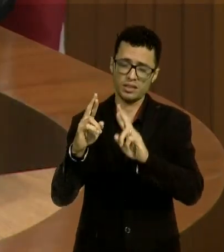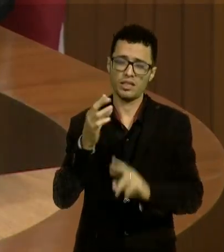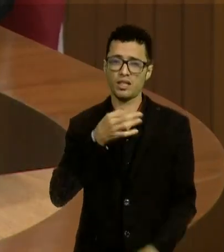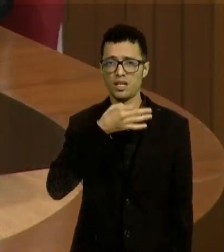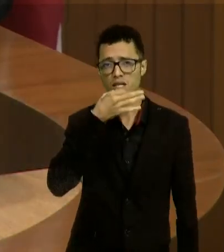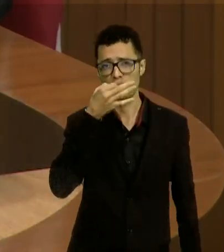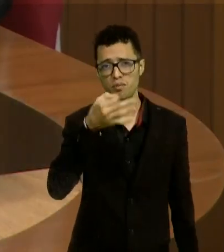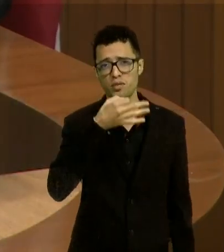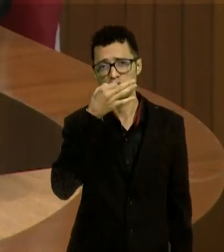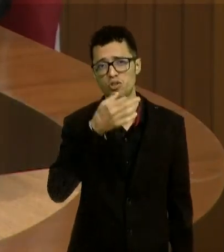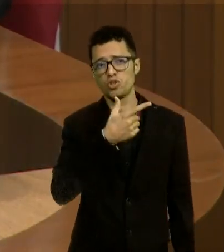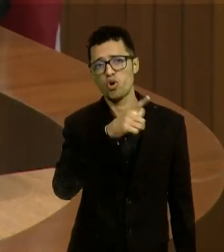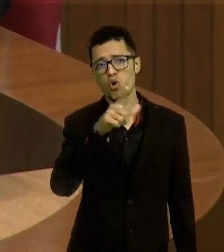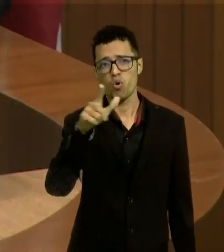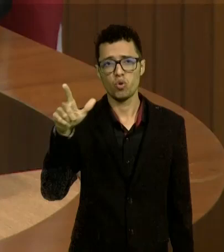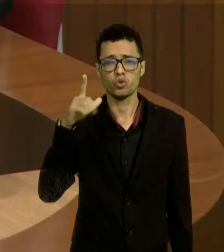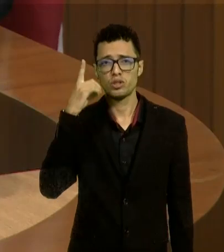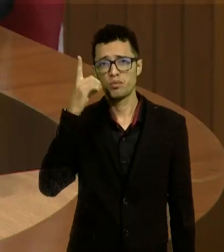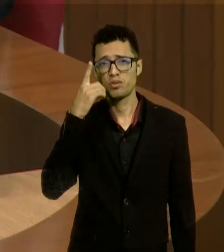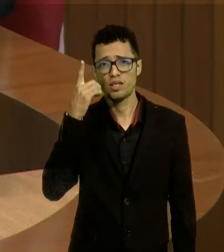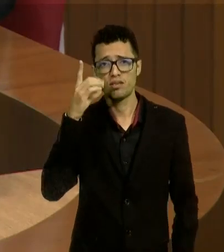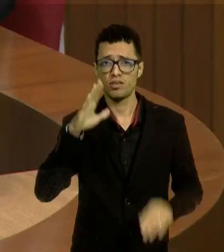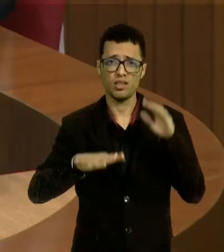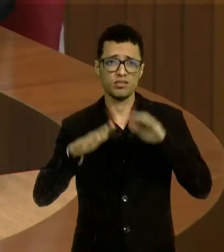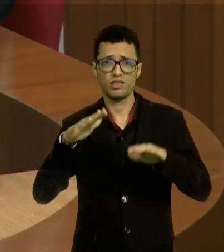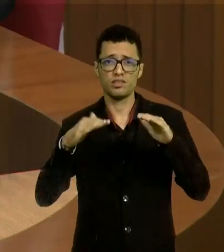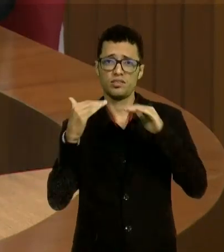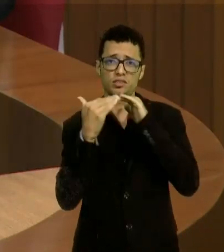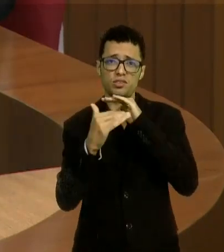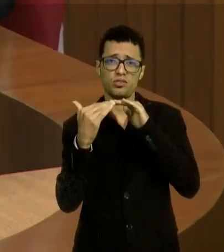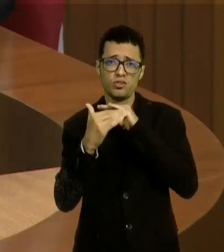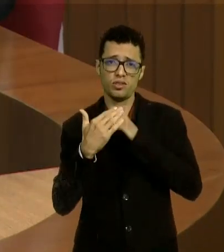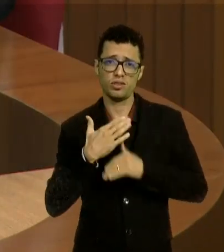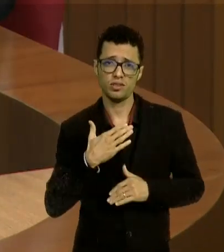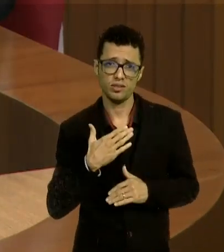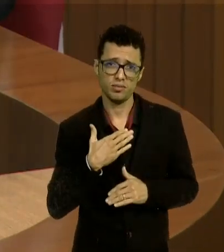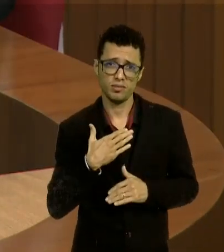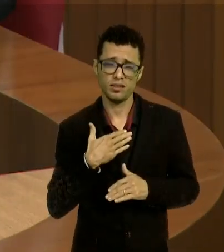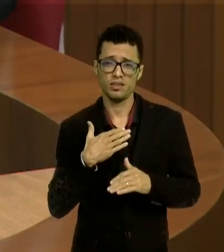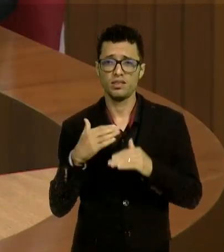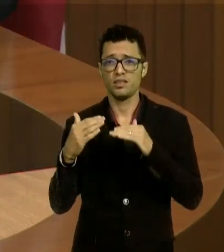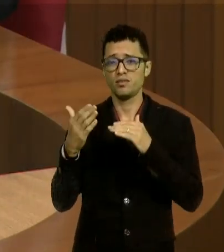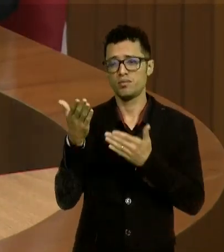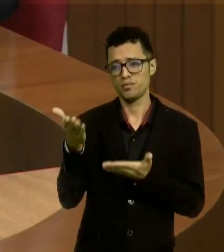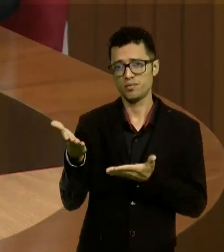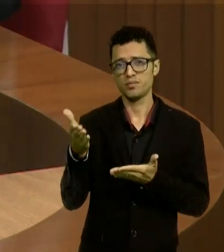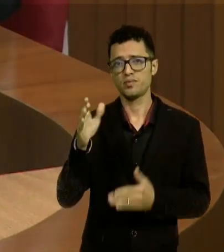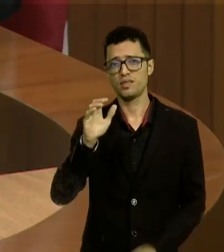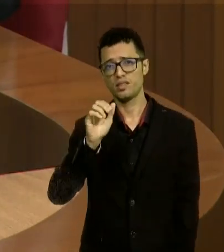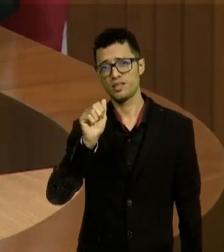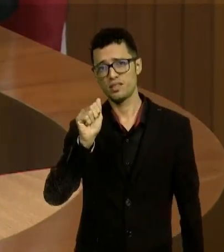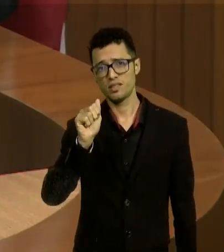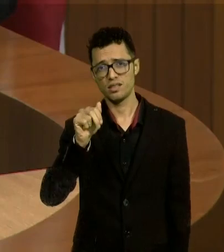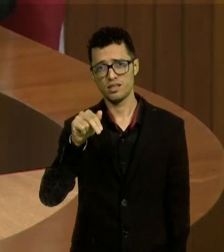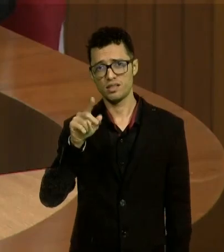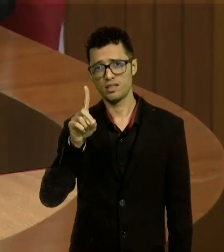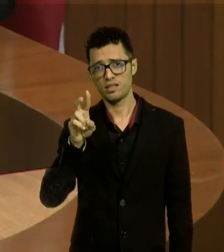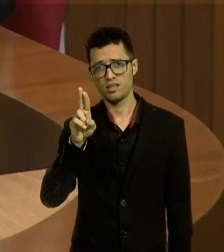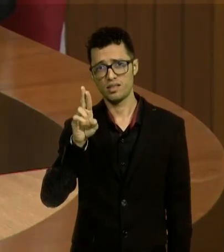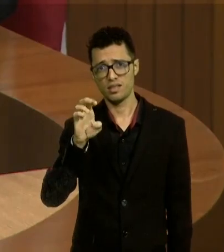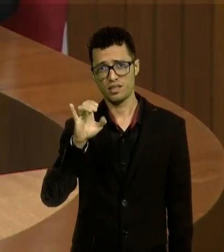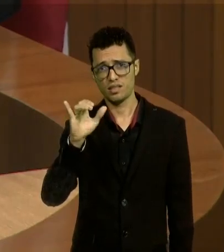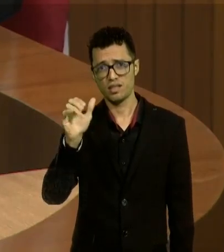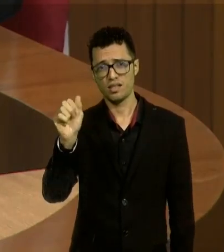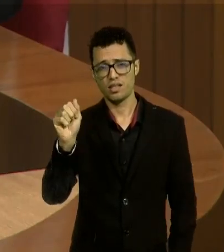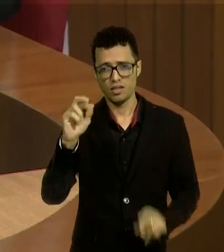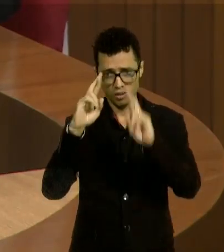que não concordam com isso, especialmente a deputada Andréa Rezende. Então, eu respeito